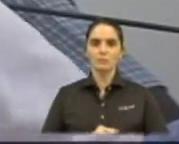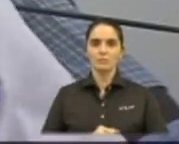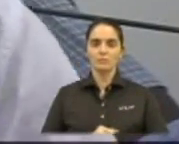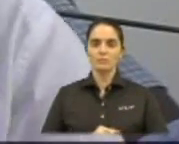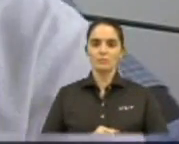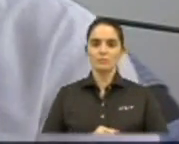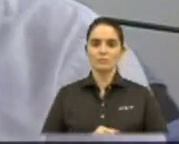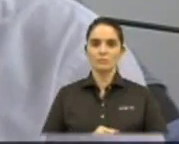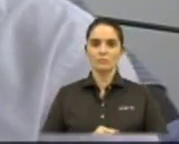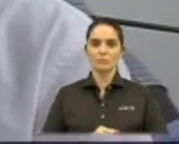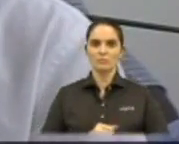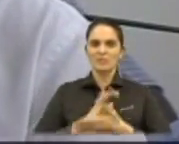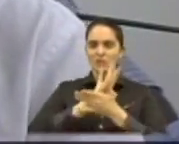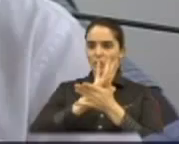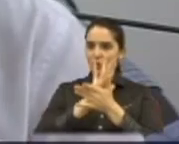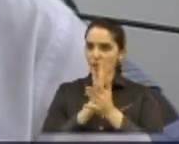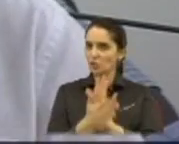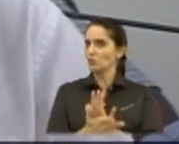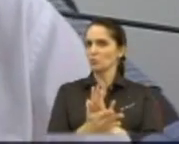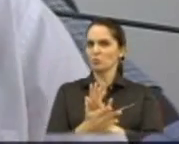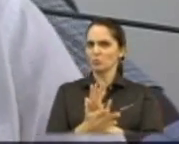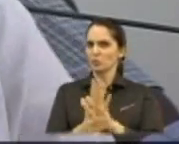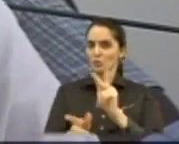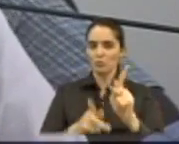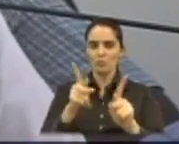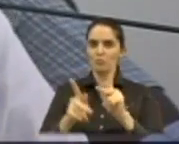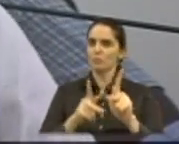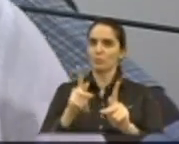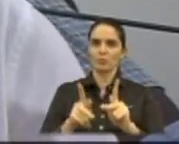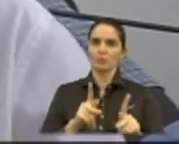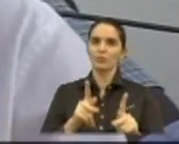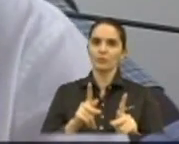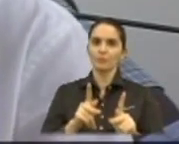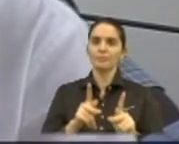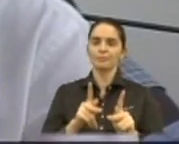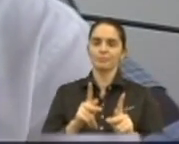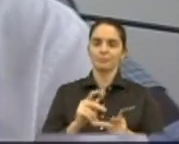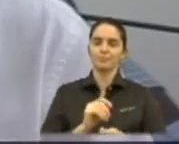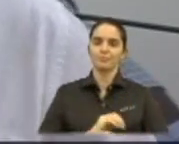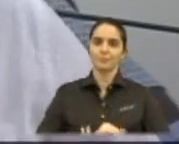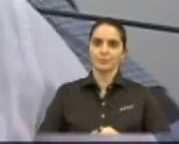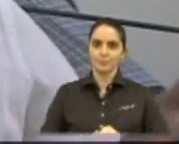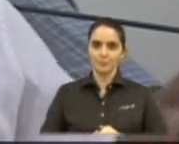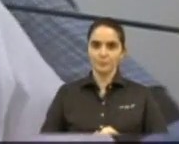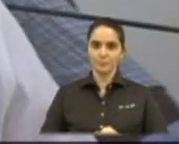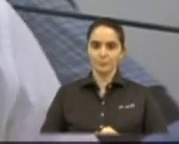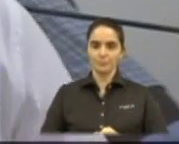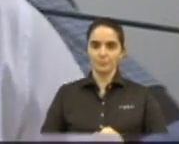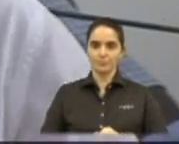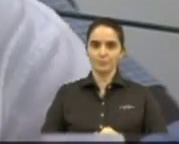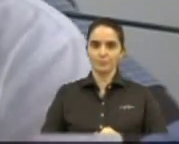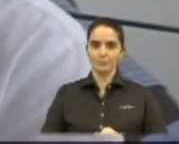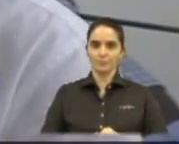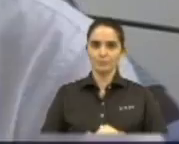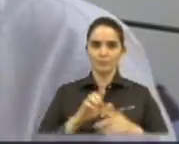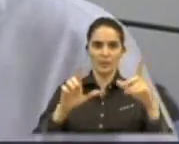presidente, arrebentaram com uma população, com o Estado. foi noticiado, e muito